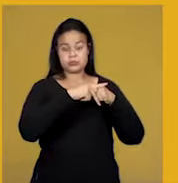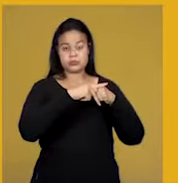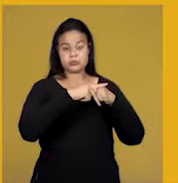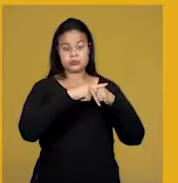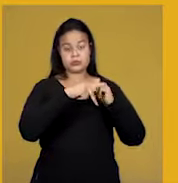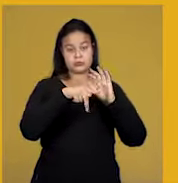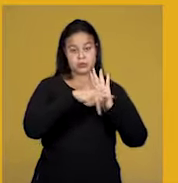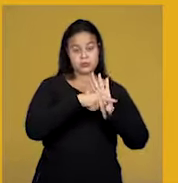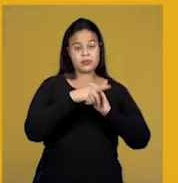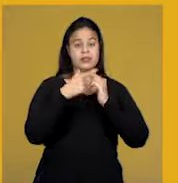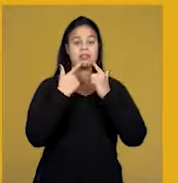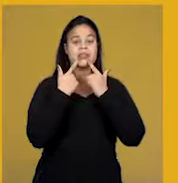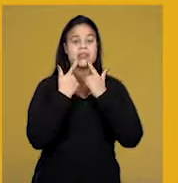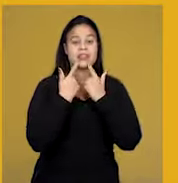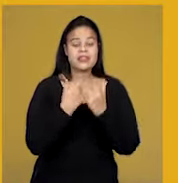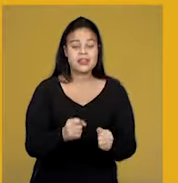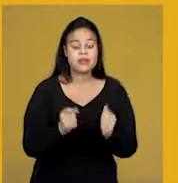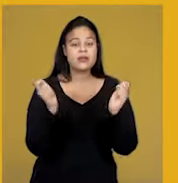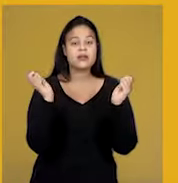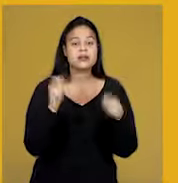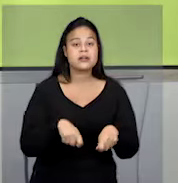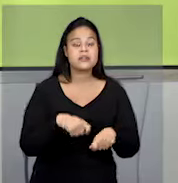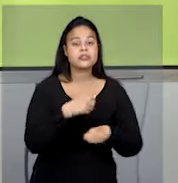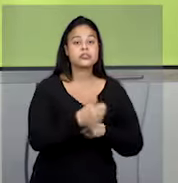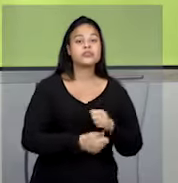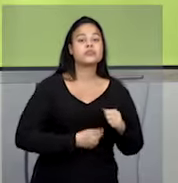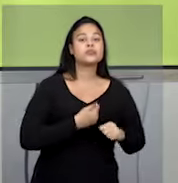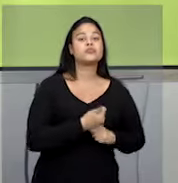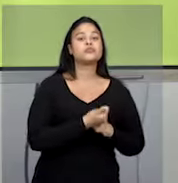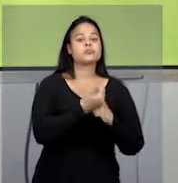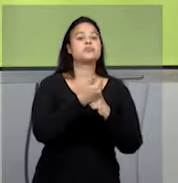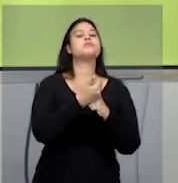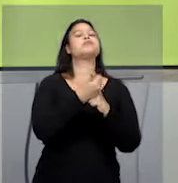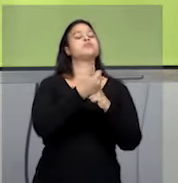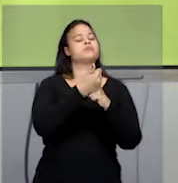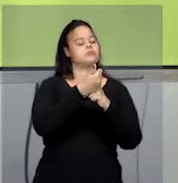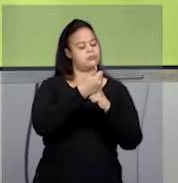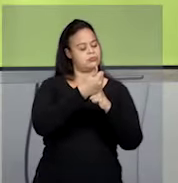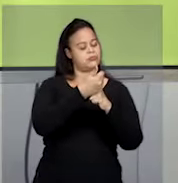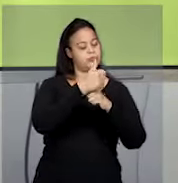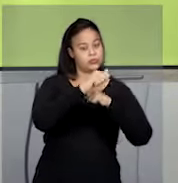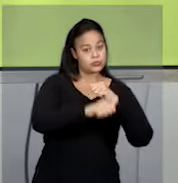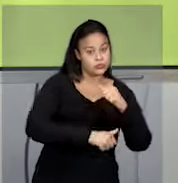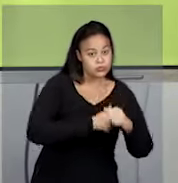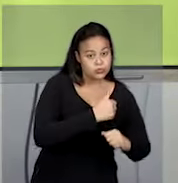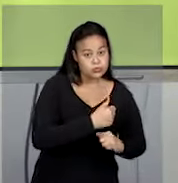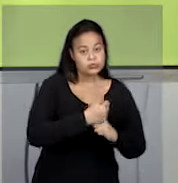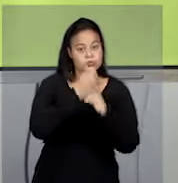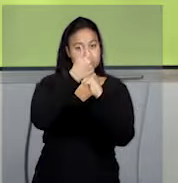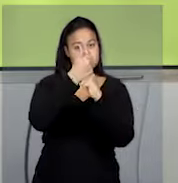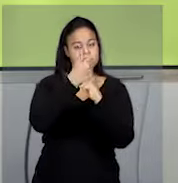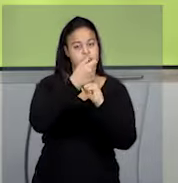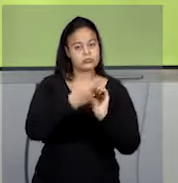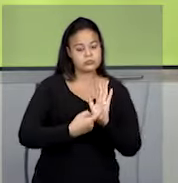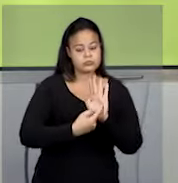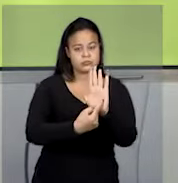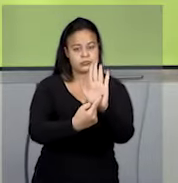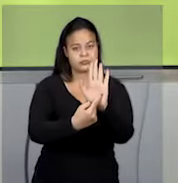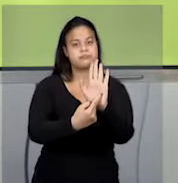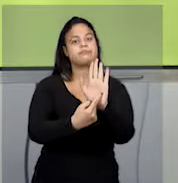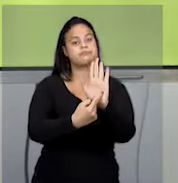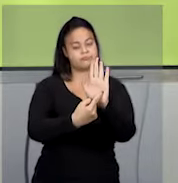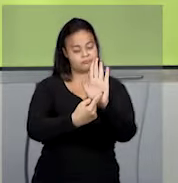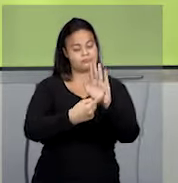que tem a capacidade de substituir, é o substituto ou indicador. Ele